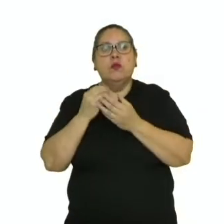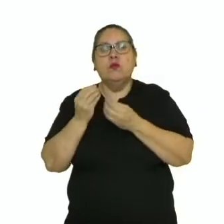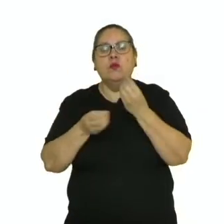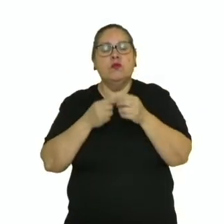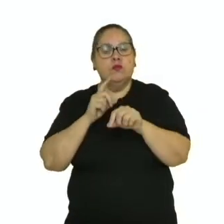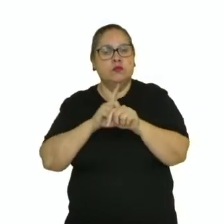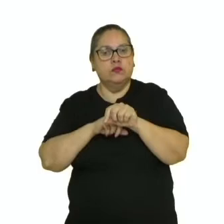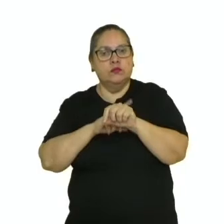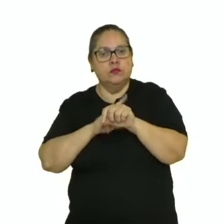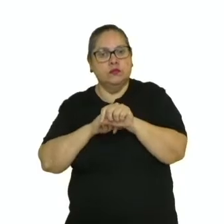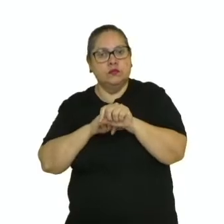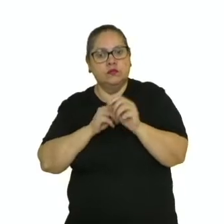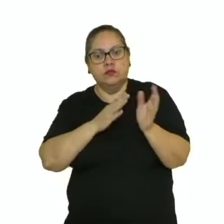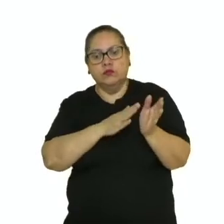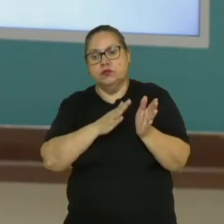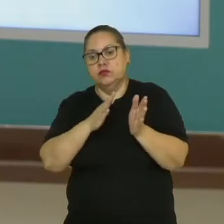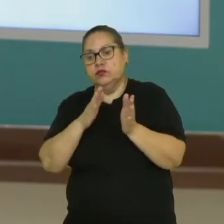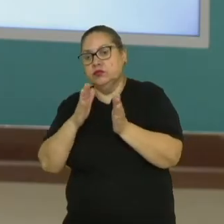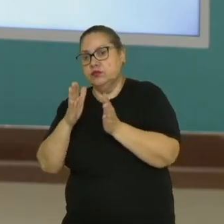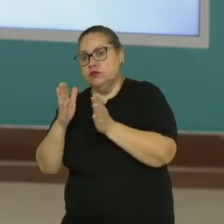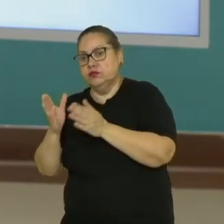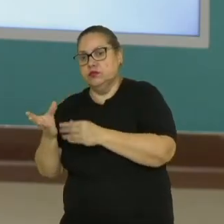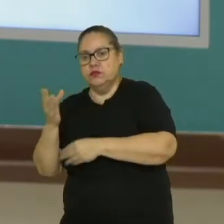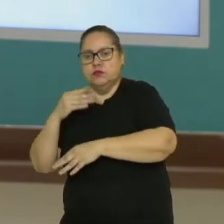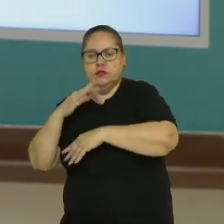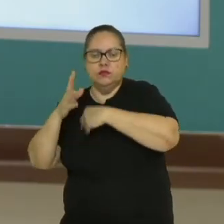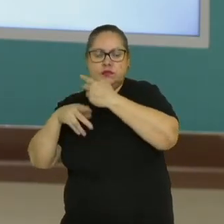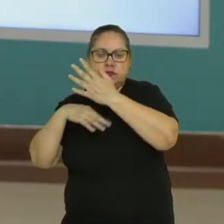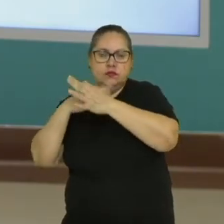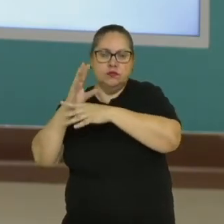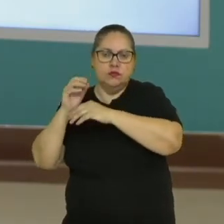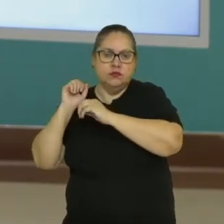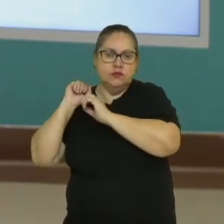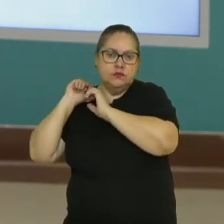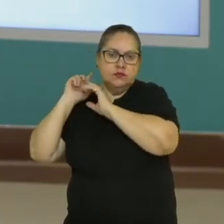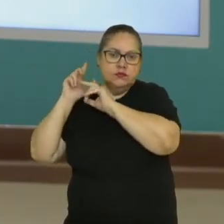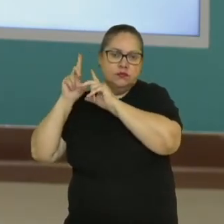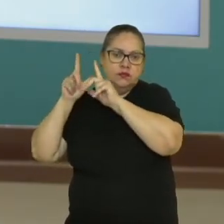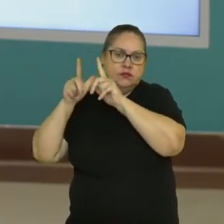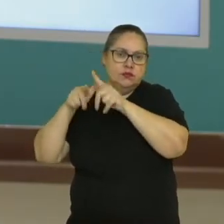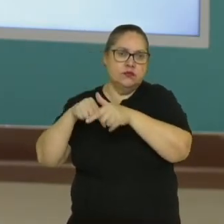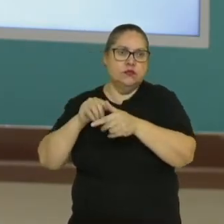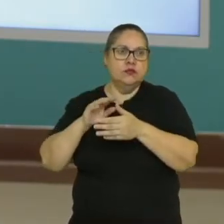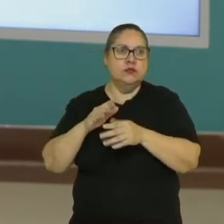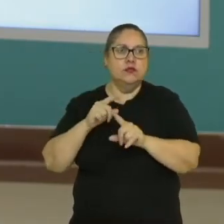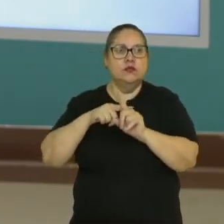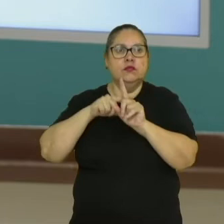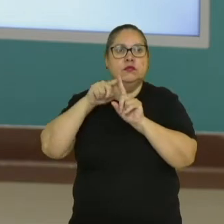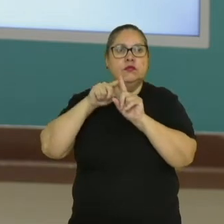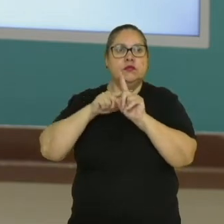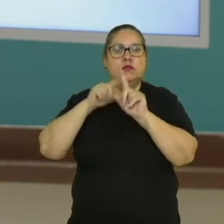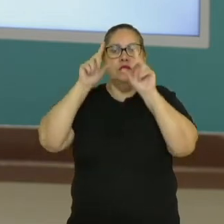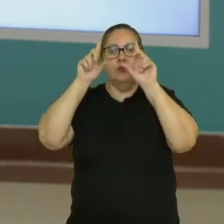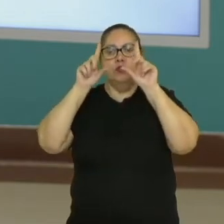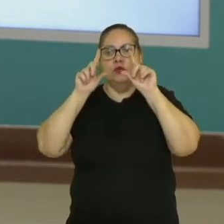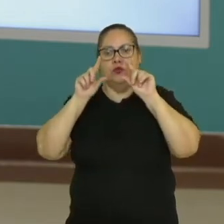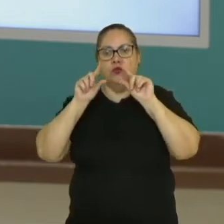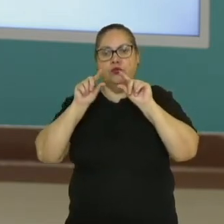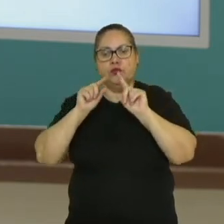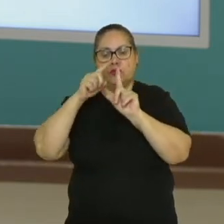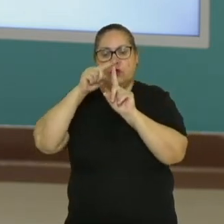Com o tempo, então passou milhares e milhares de anos e a temperatura do nosso planeta